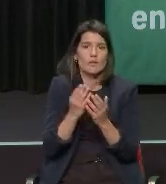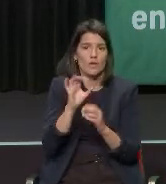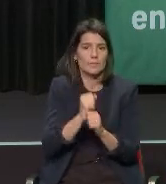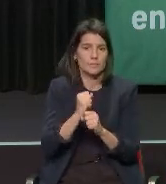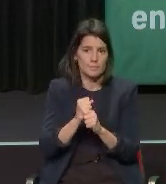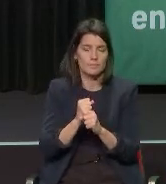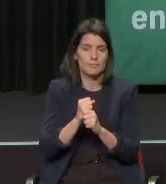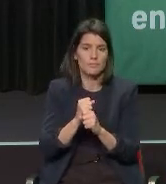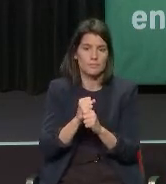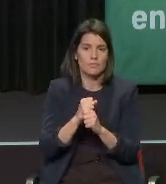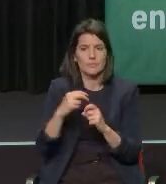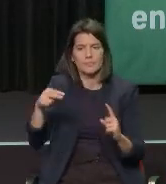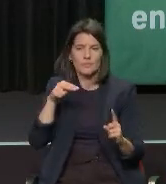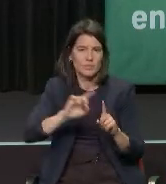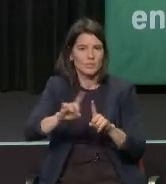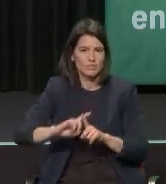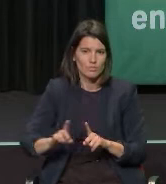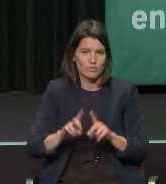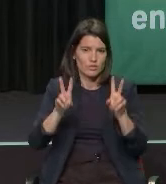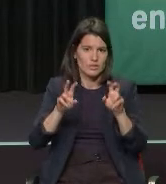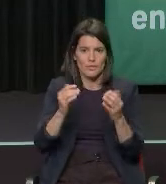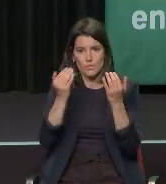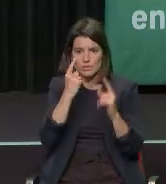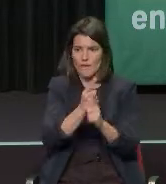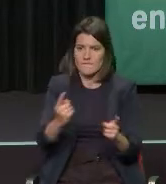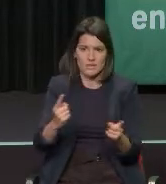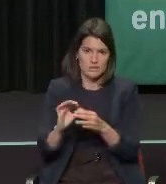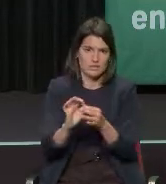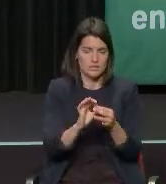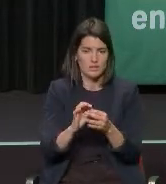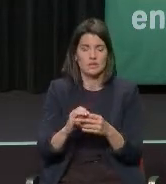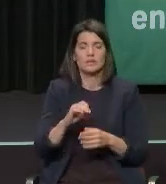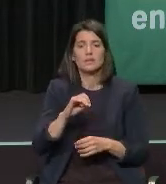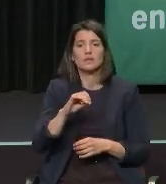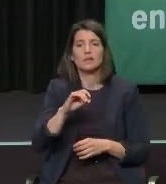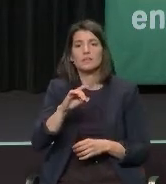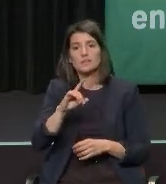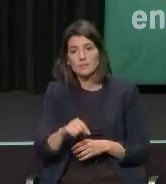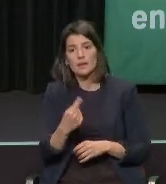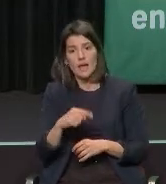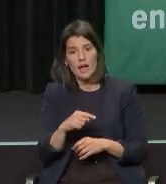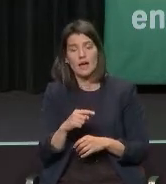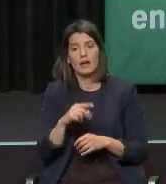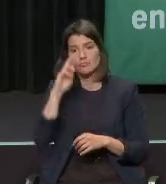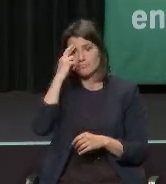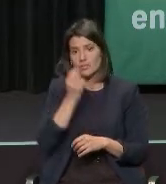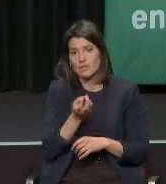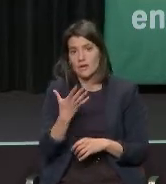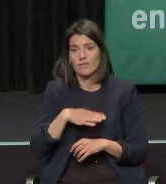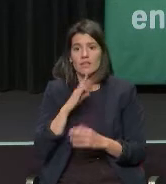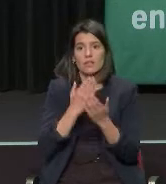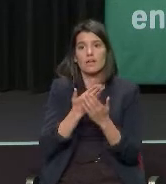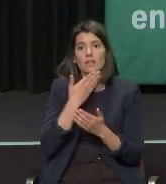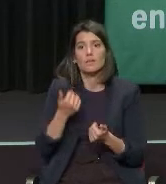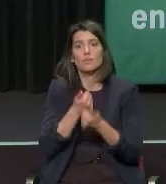trabalharmos sob várias perspectivas sobre a mesma informação. Nessa lógica temos também vários esforços no sentido de melhorar a